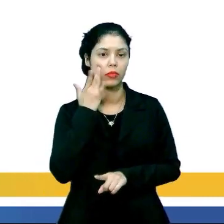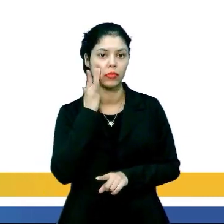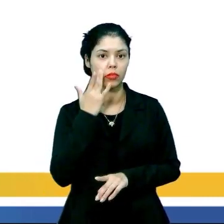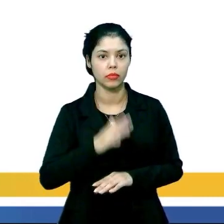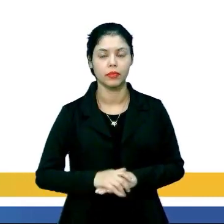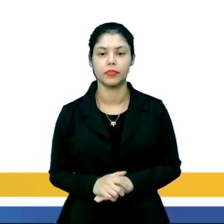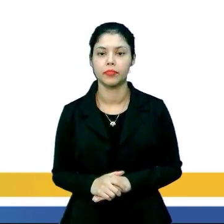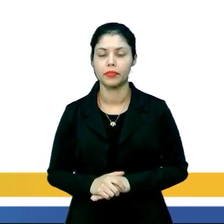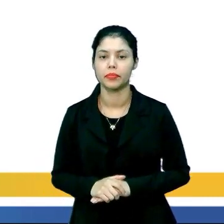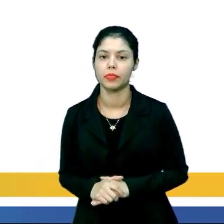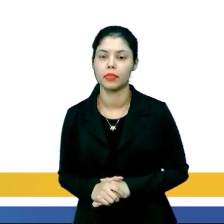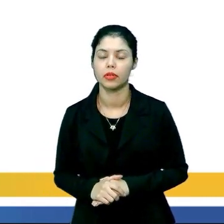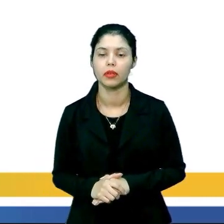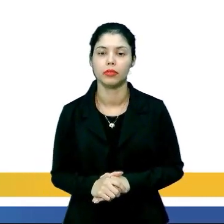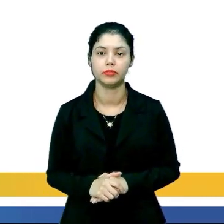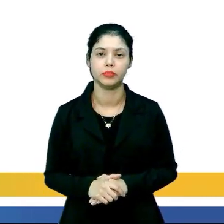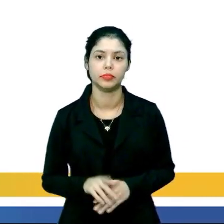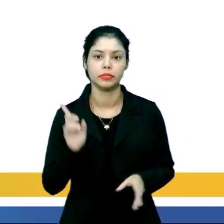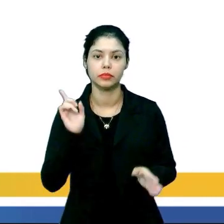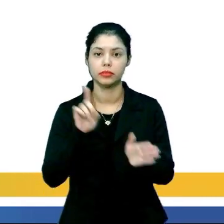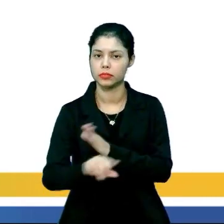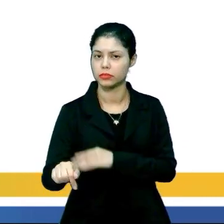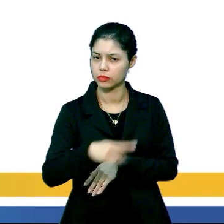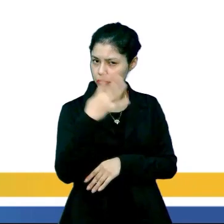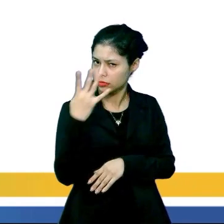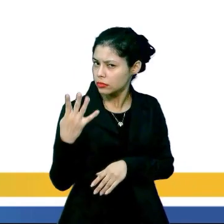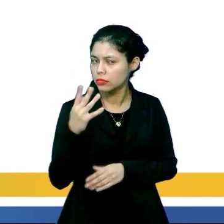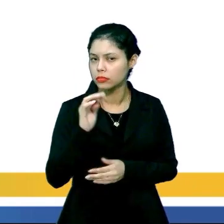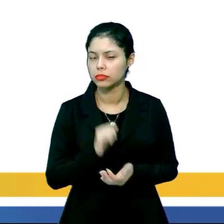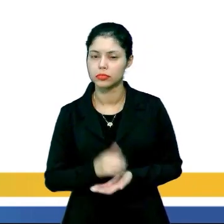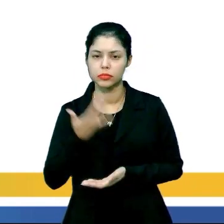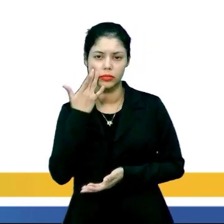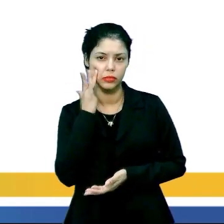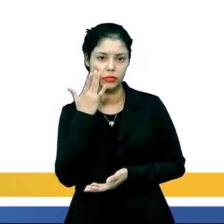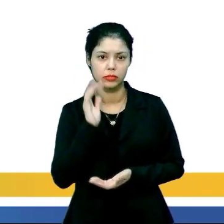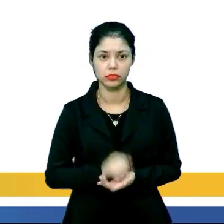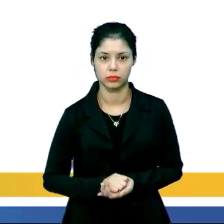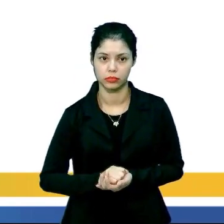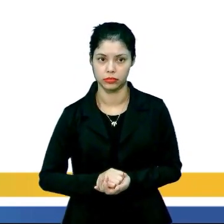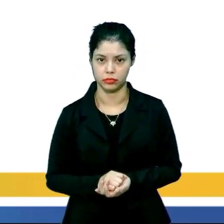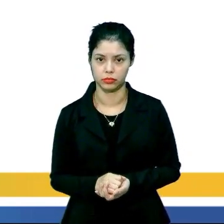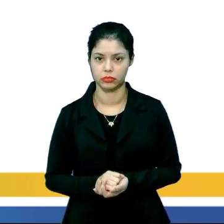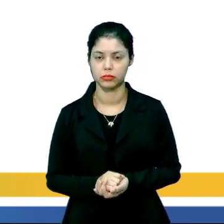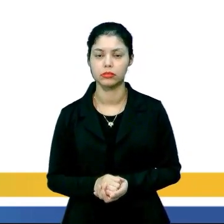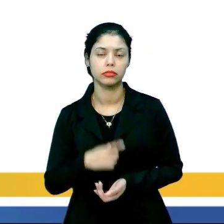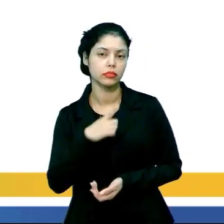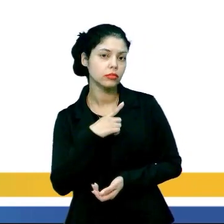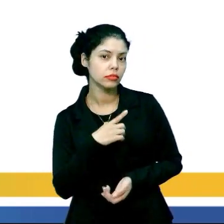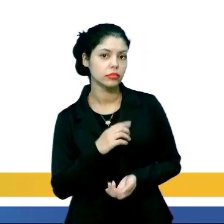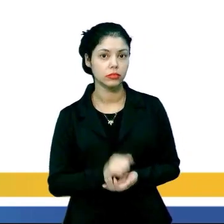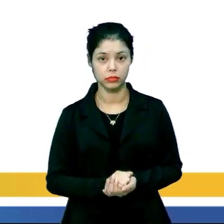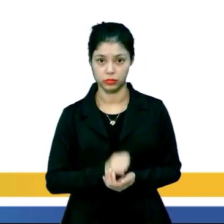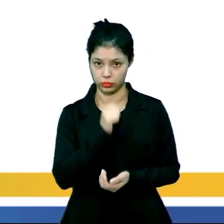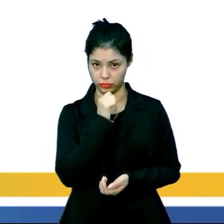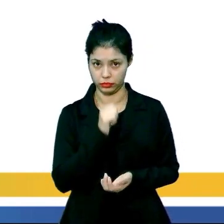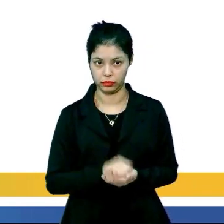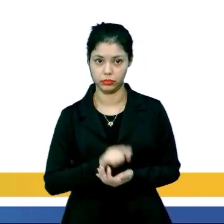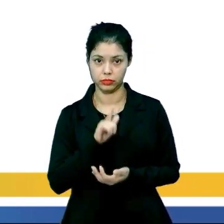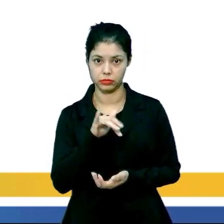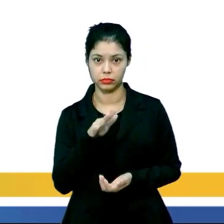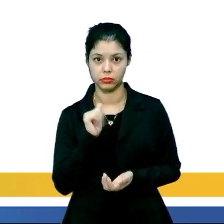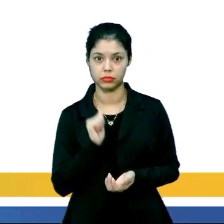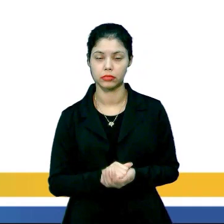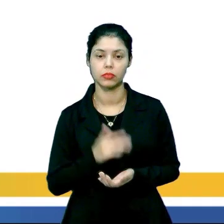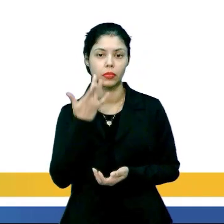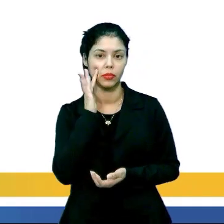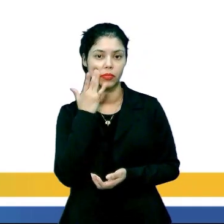de ouro. Aí fica a pergunta, quantas moedas de ouro deveria ser para que houvesse uma proporção entre gemas e